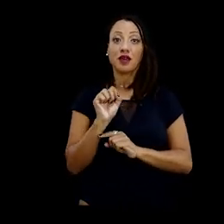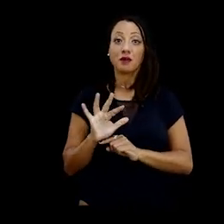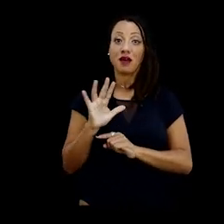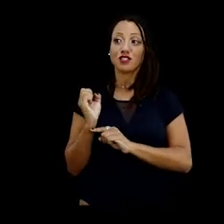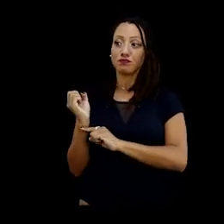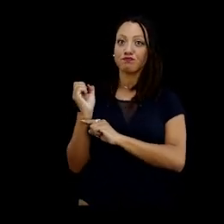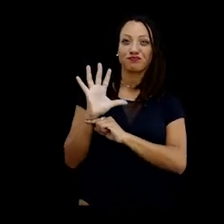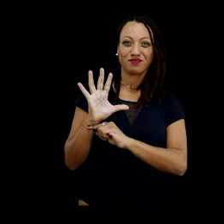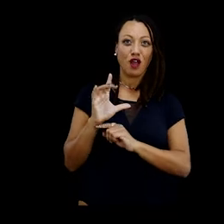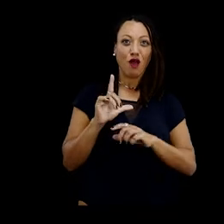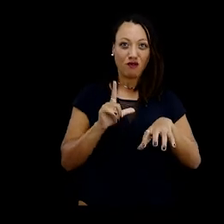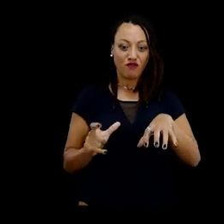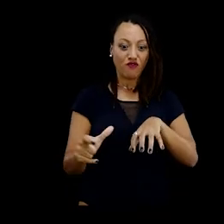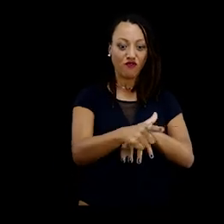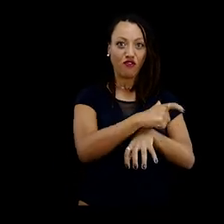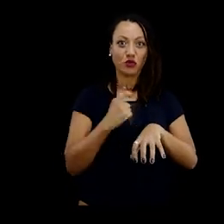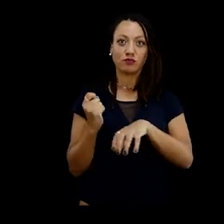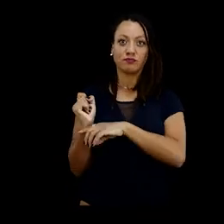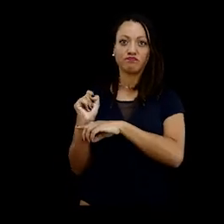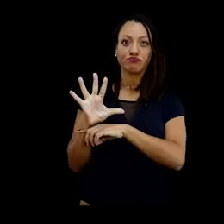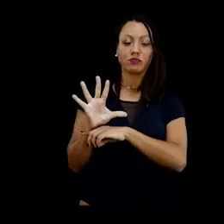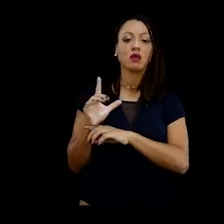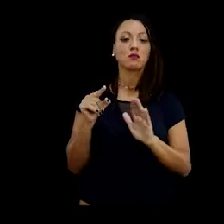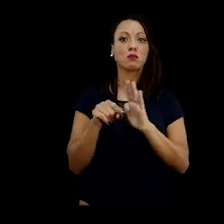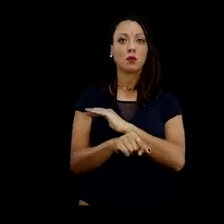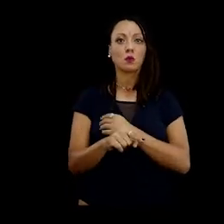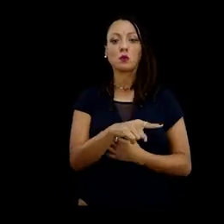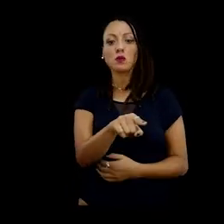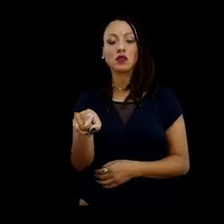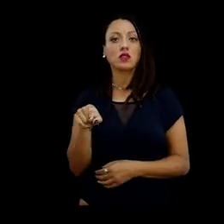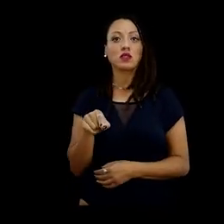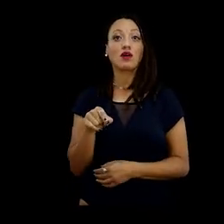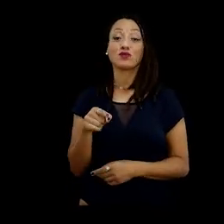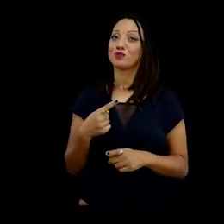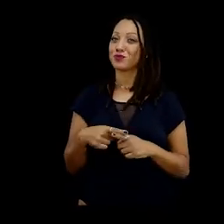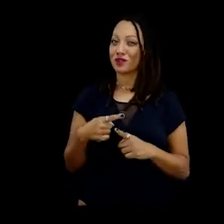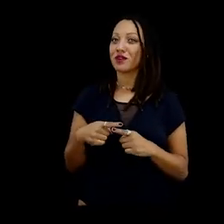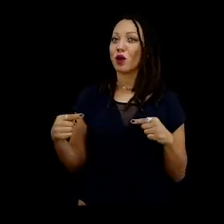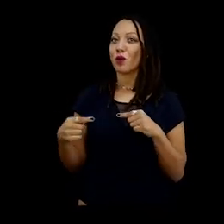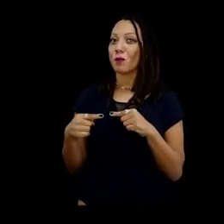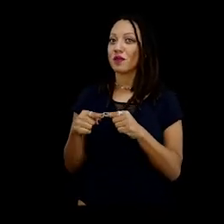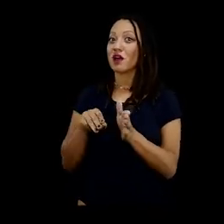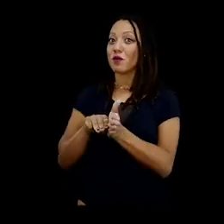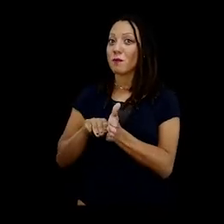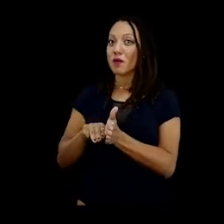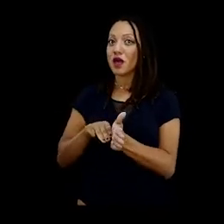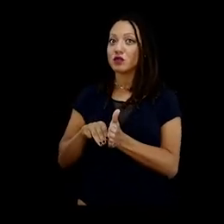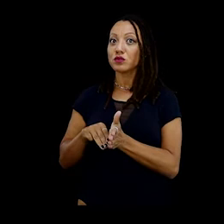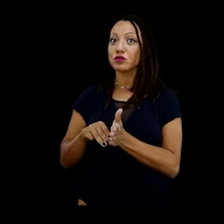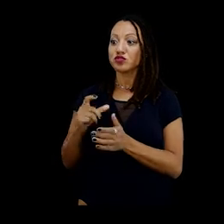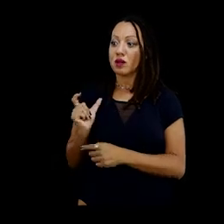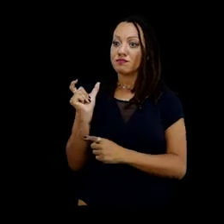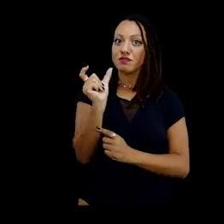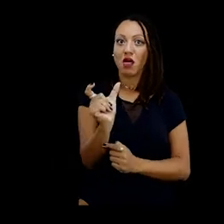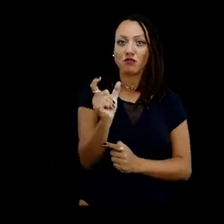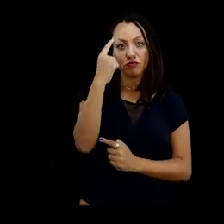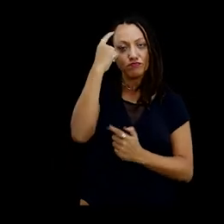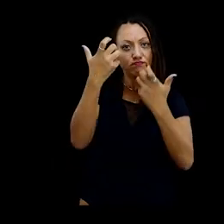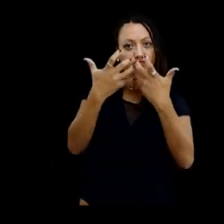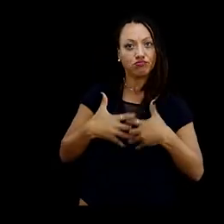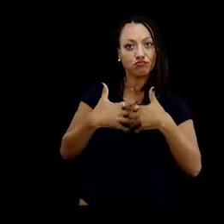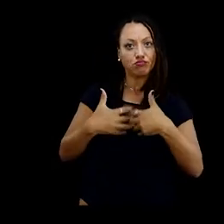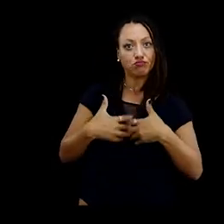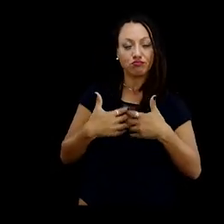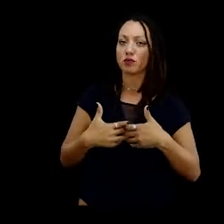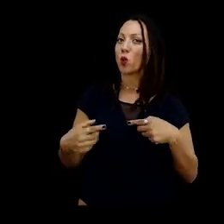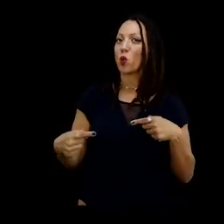projetava aqueles diapositivos e perguntava para ele, porque o método é induzido,